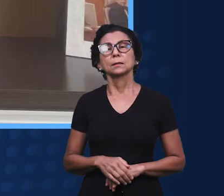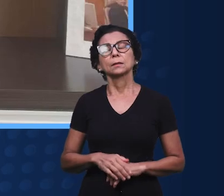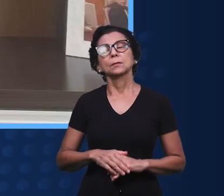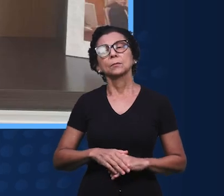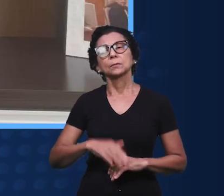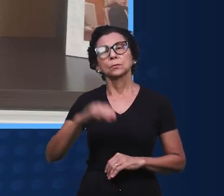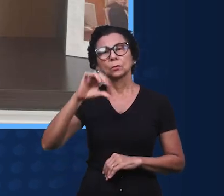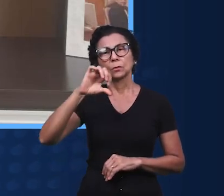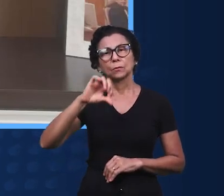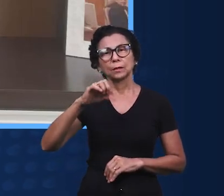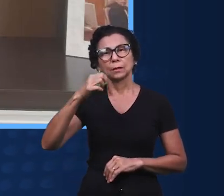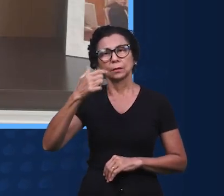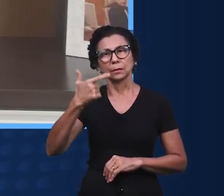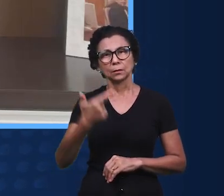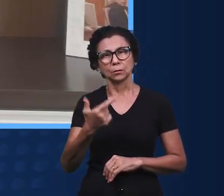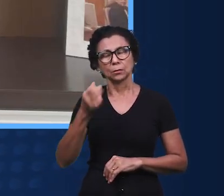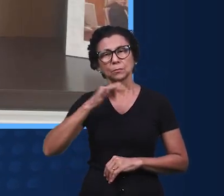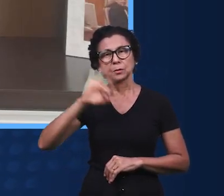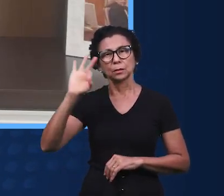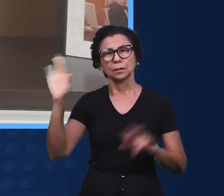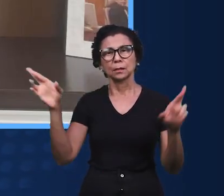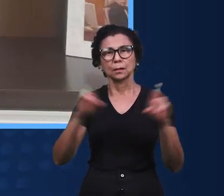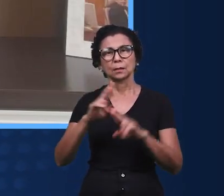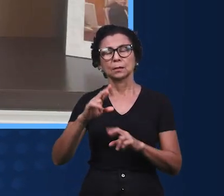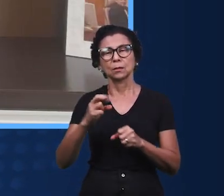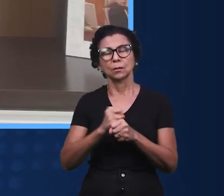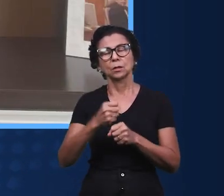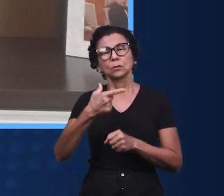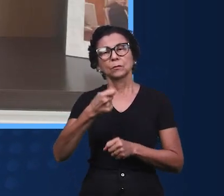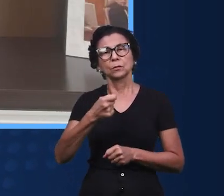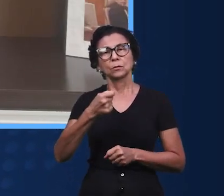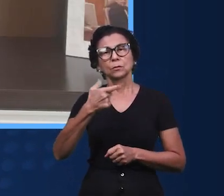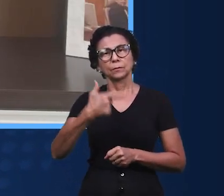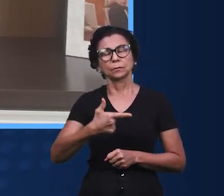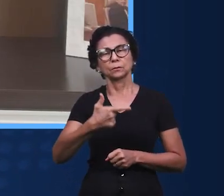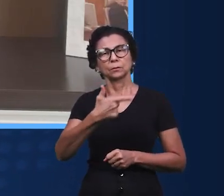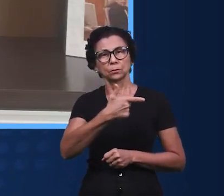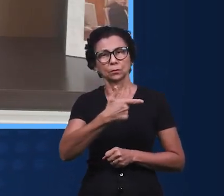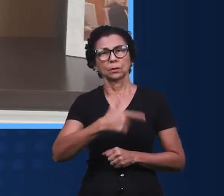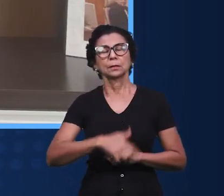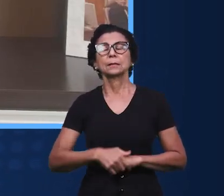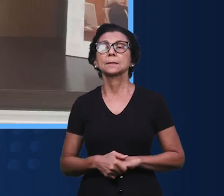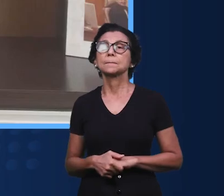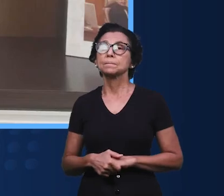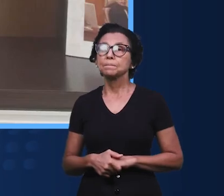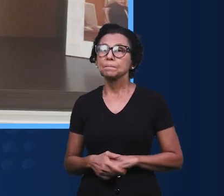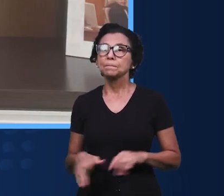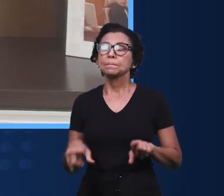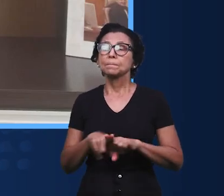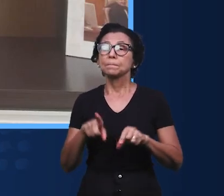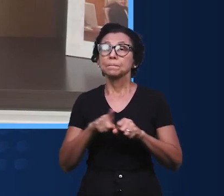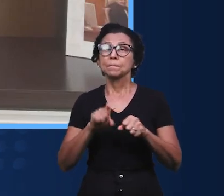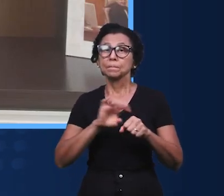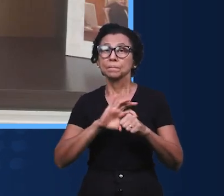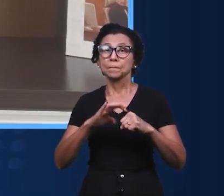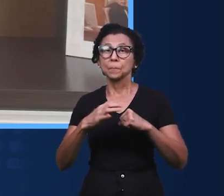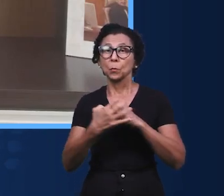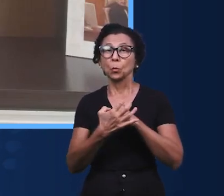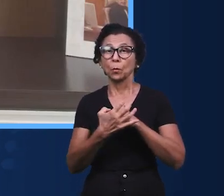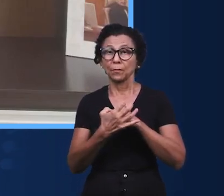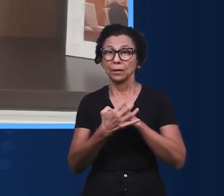em relação a 2022. A pandemia também teve um impacto